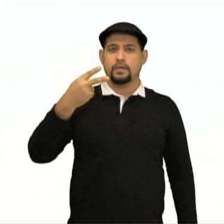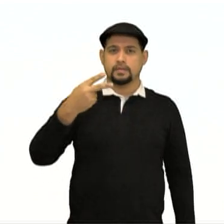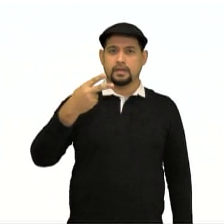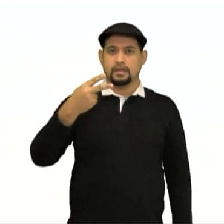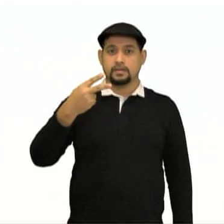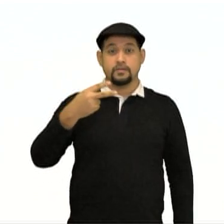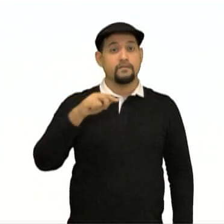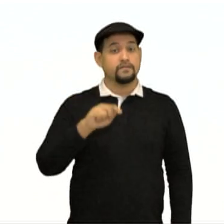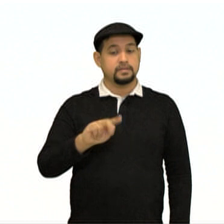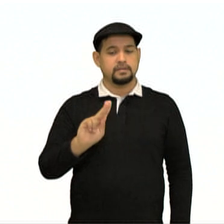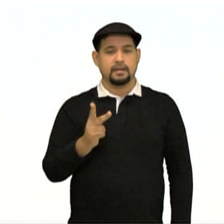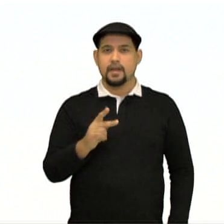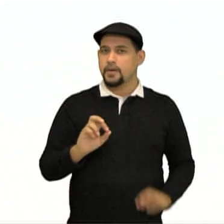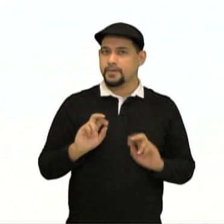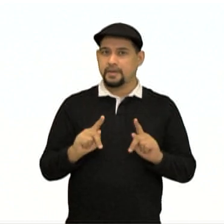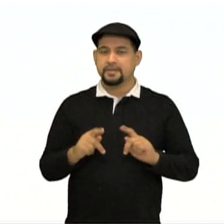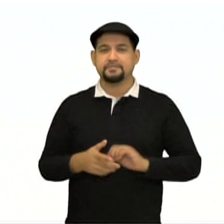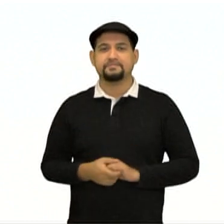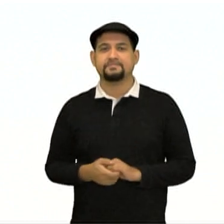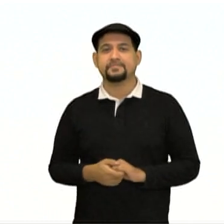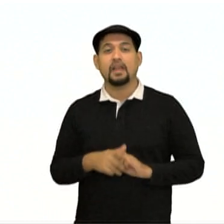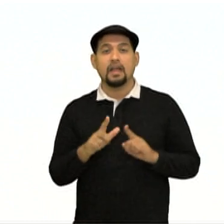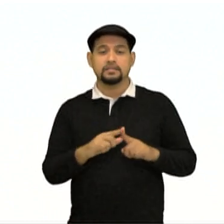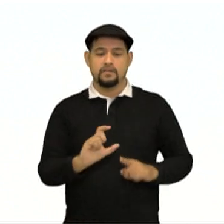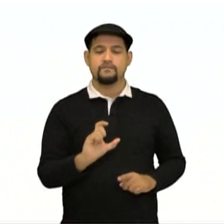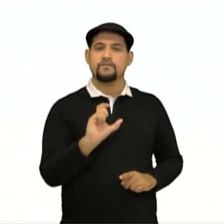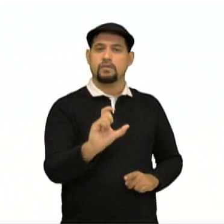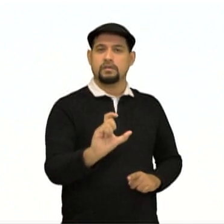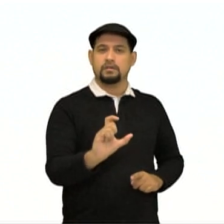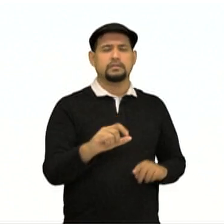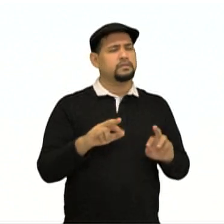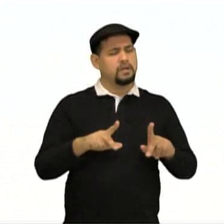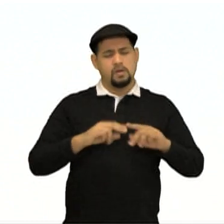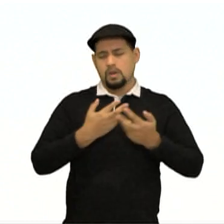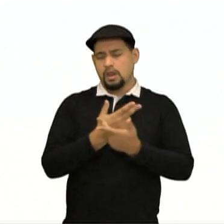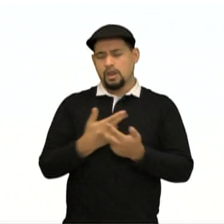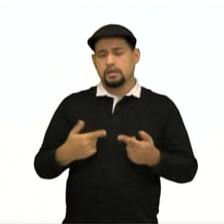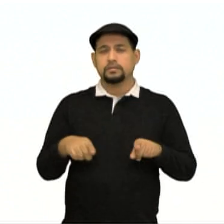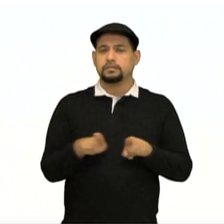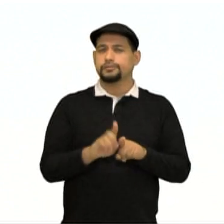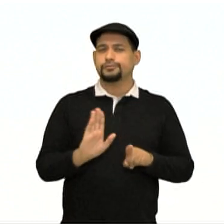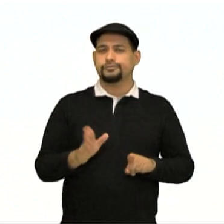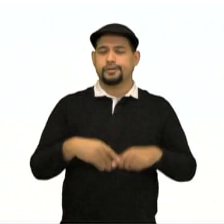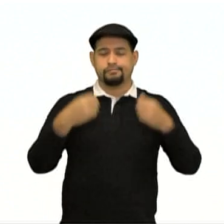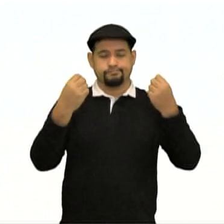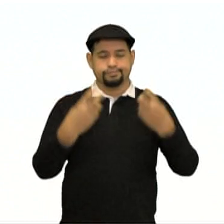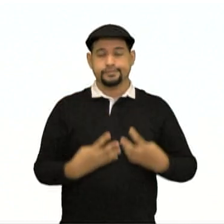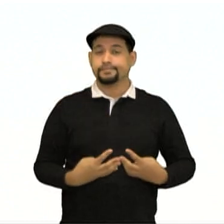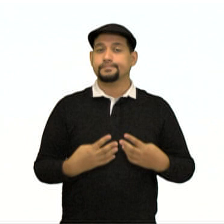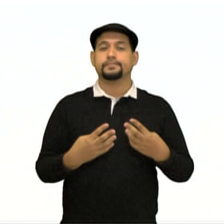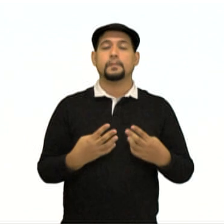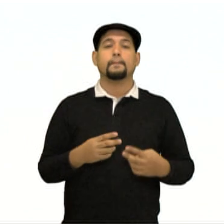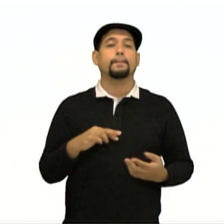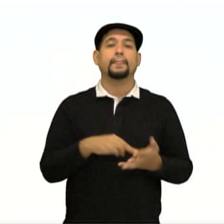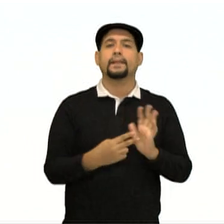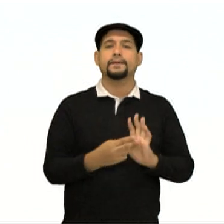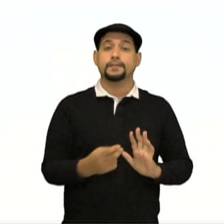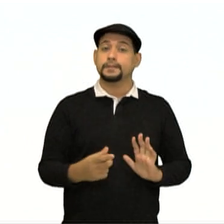vezes h. Tranquilo, povo? Então, essa fórmula, assim como todas as outras, eu dou aquela dica de sempre. Pega lá